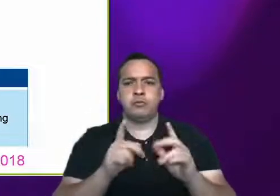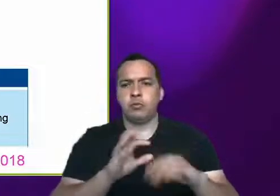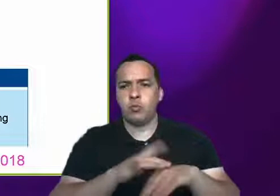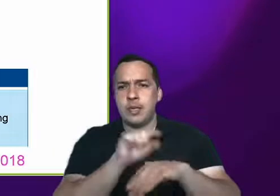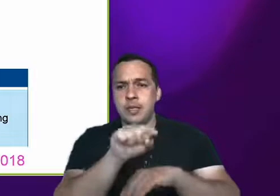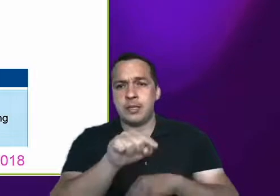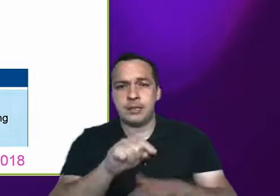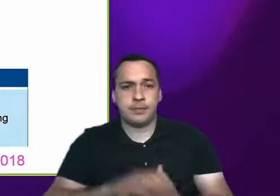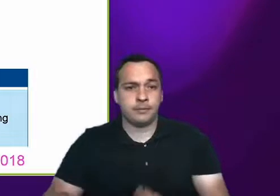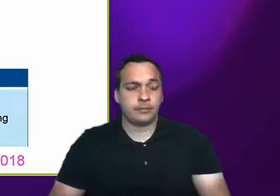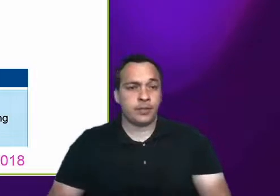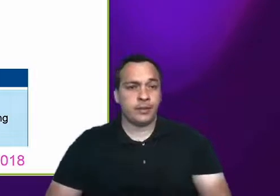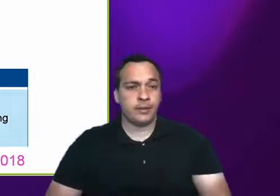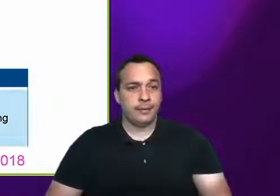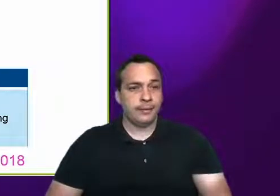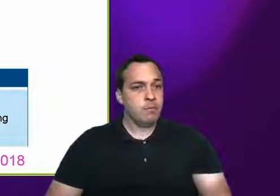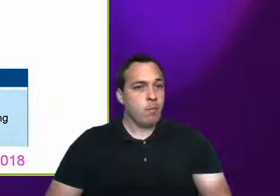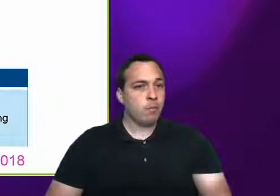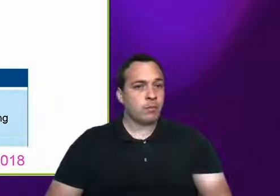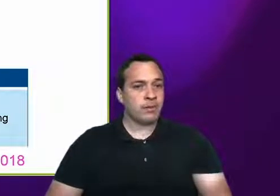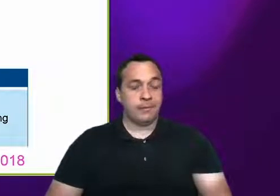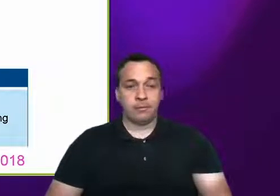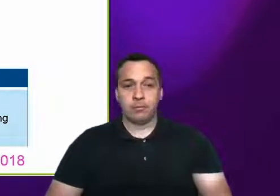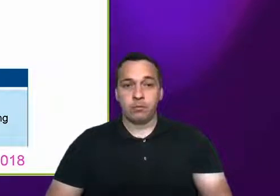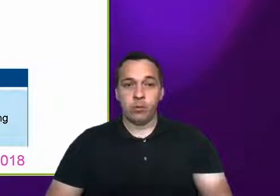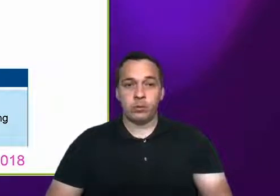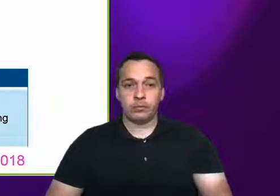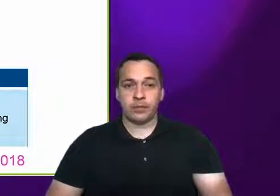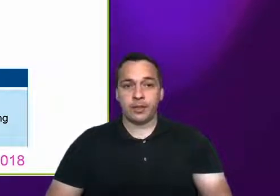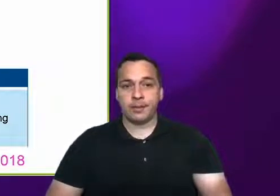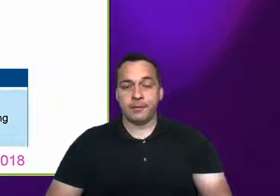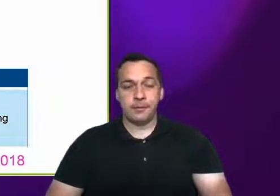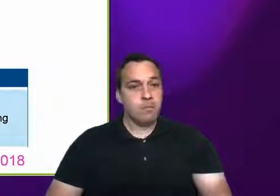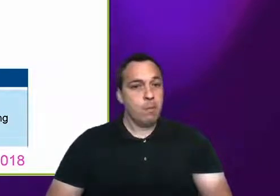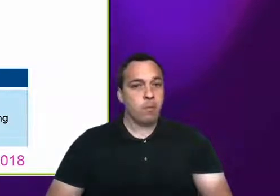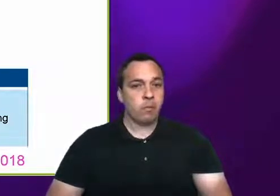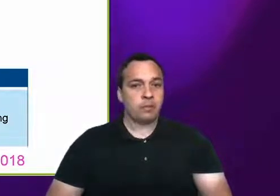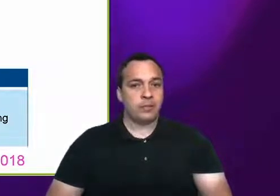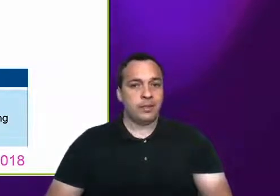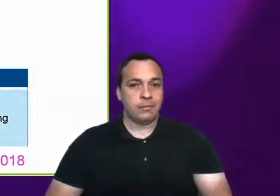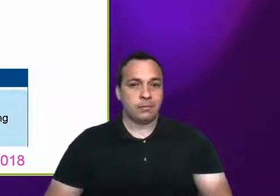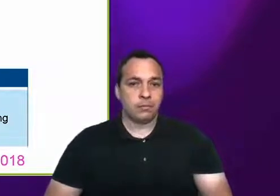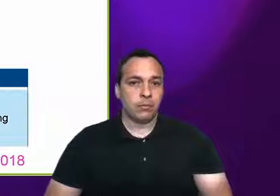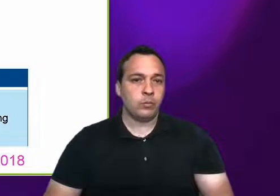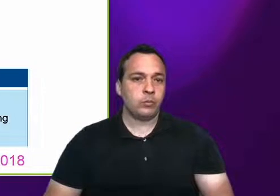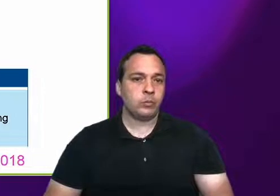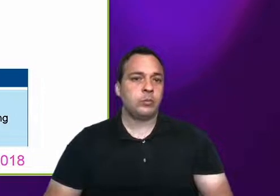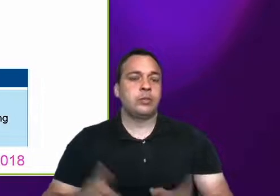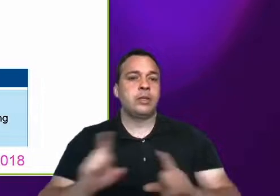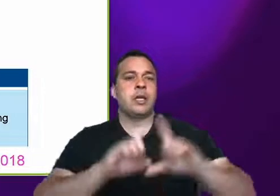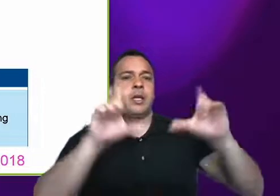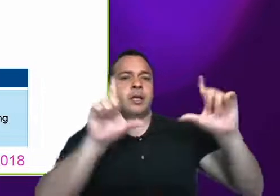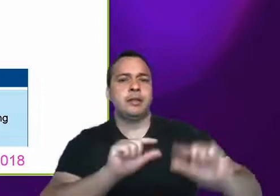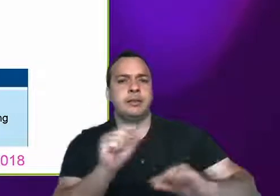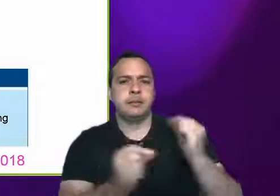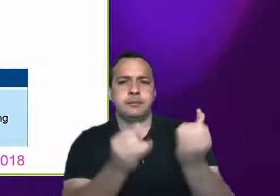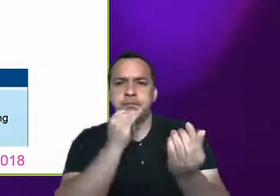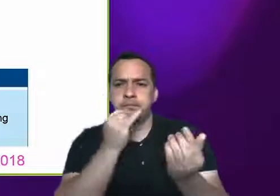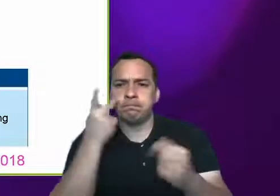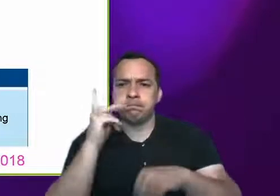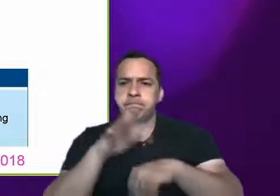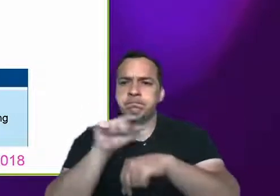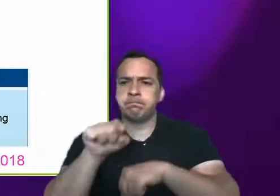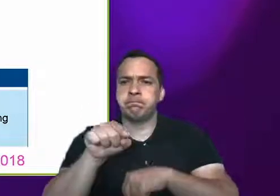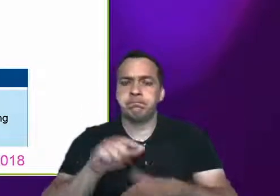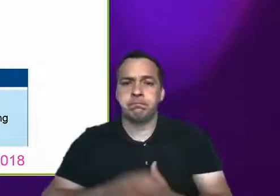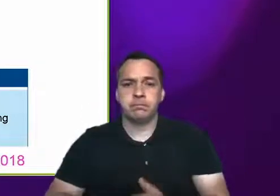tumor, assim como também permite reduzir a recidiva pós-transplante para